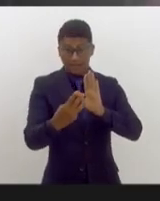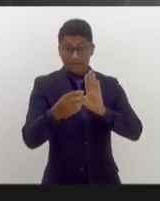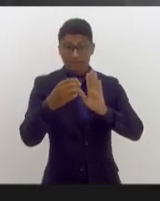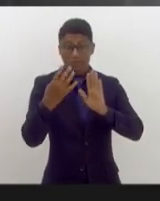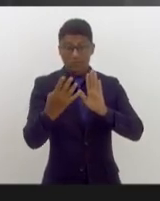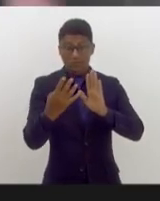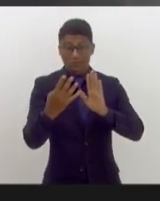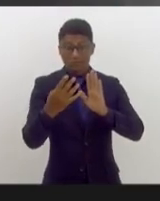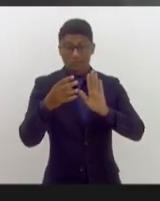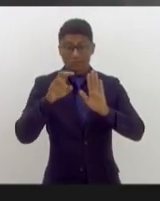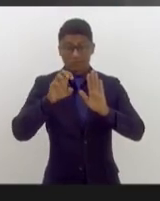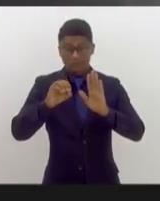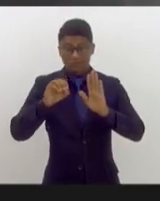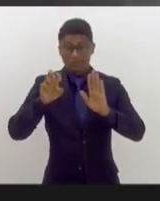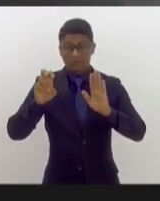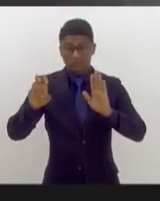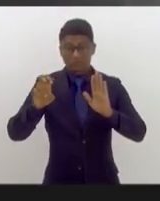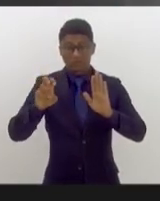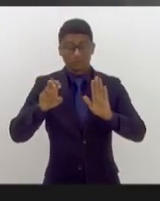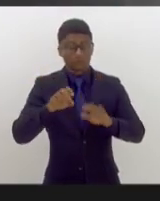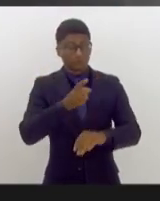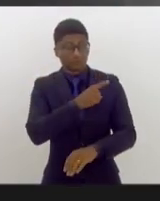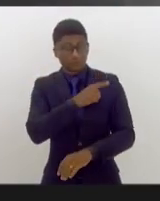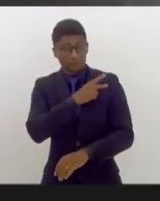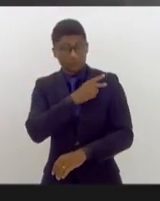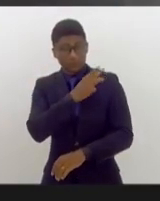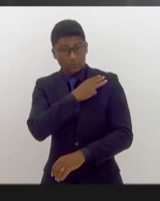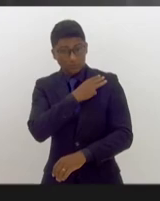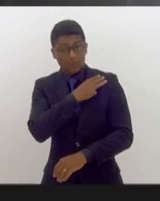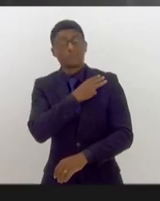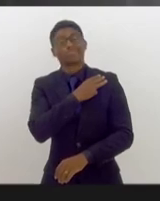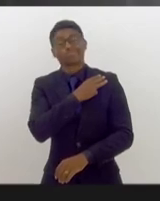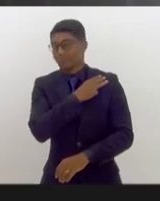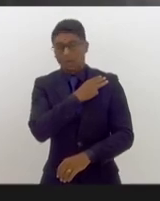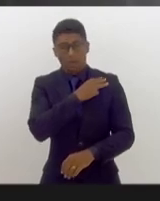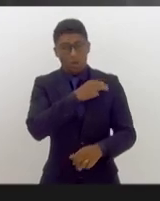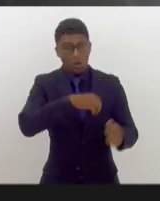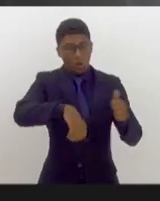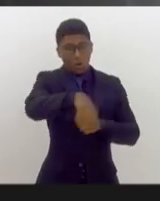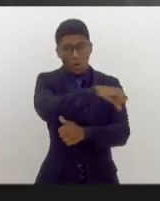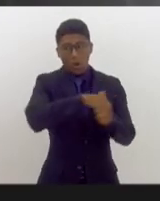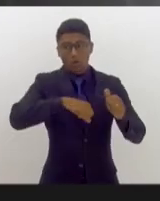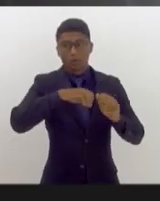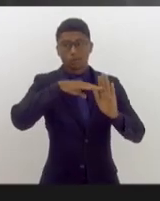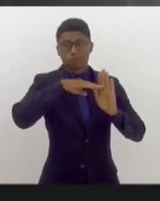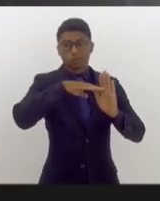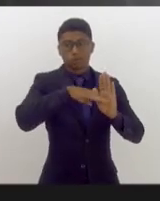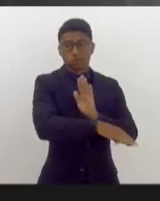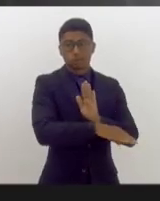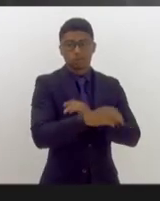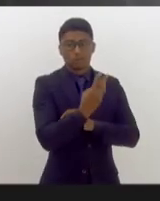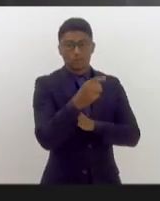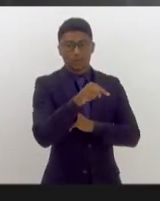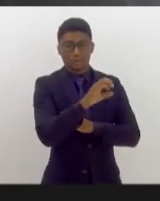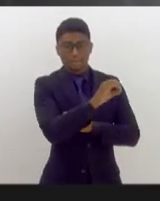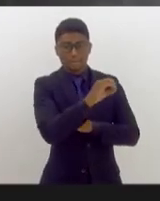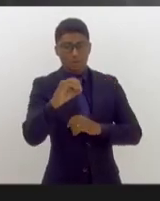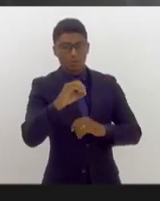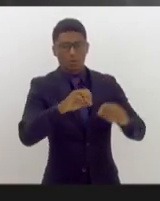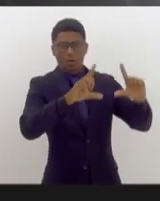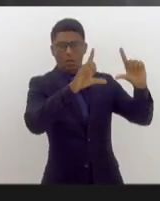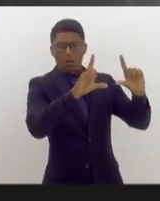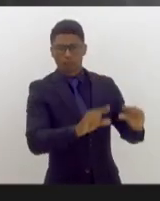3.000 horas, ou seja, o estado de direito acaba sendo atingido, impactado diretamente por já estar com um processo de avanço no ensino